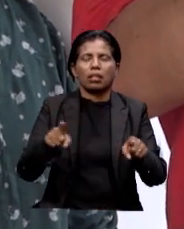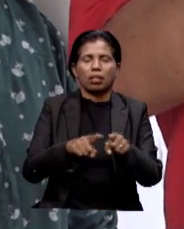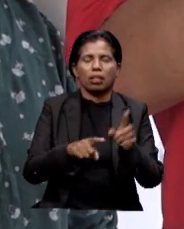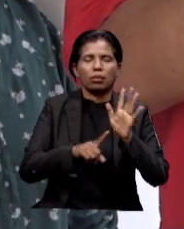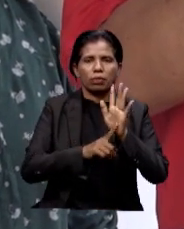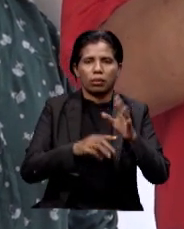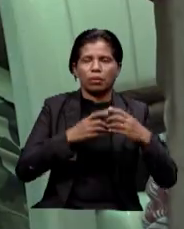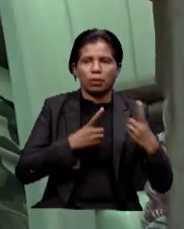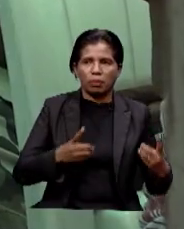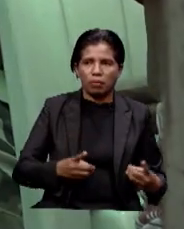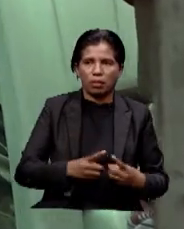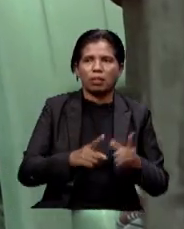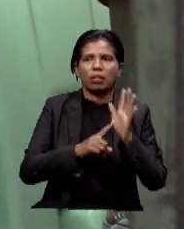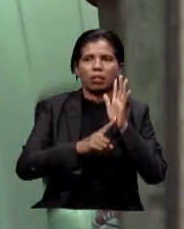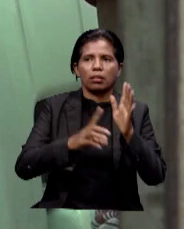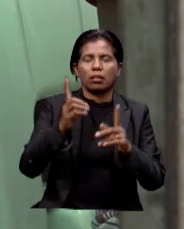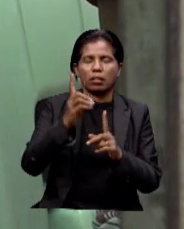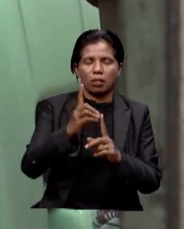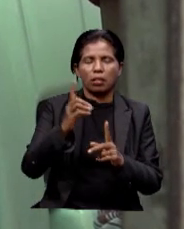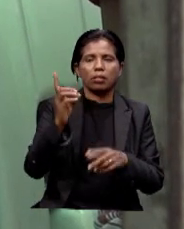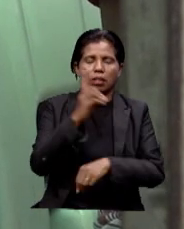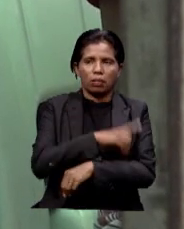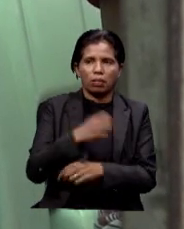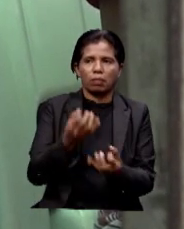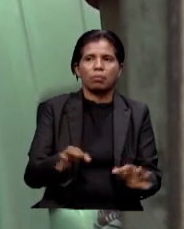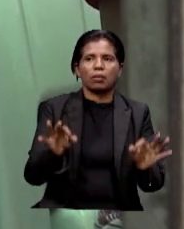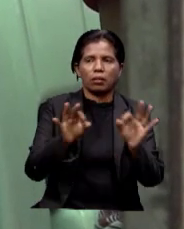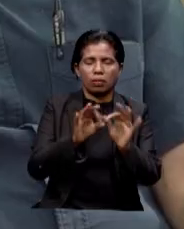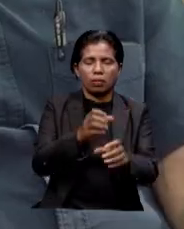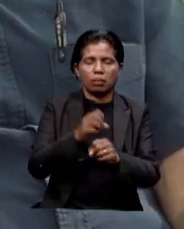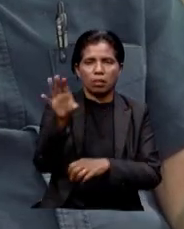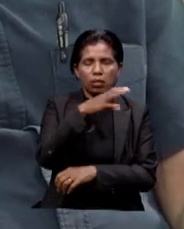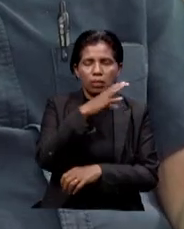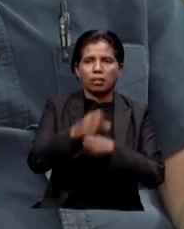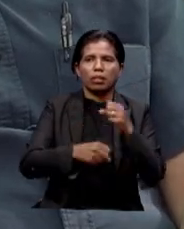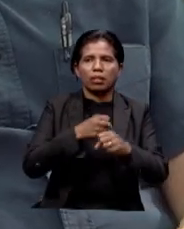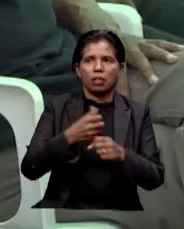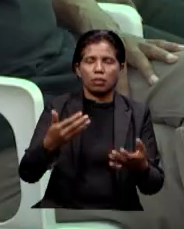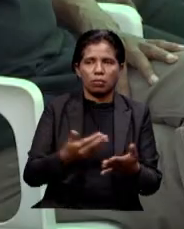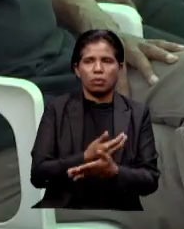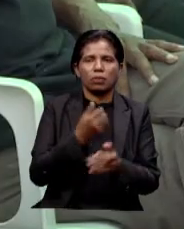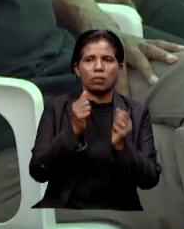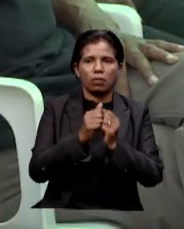Doming Niang, Nebehatudo e Haloron Importante ne, Rodisimo Natal no Tinanfong, Hoksolok.